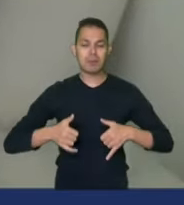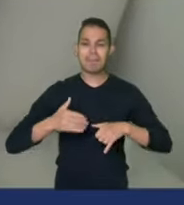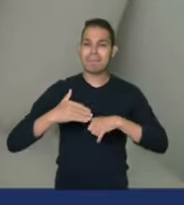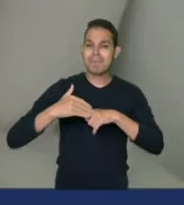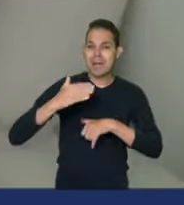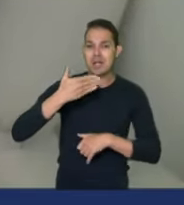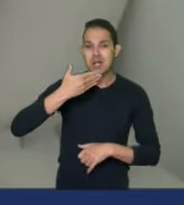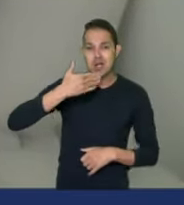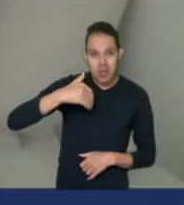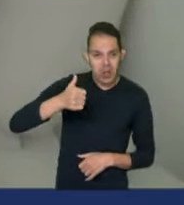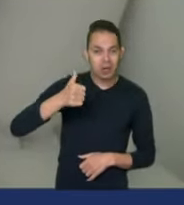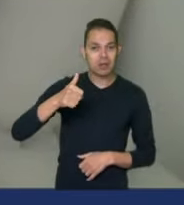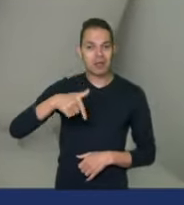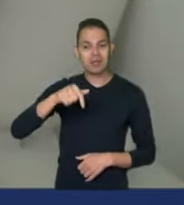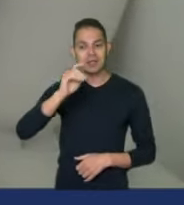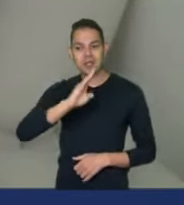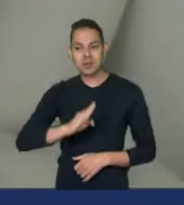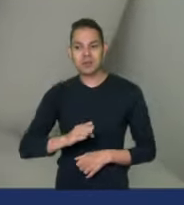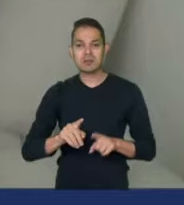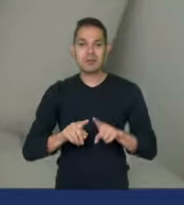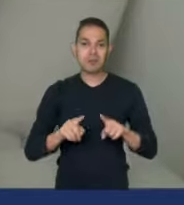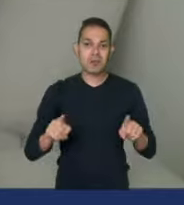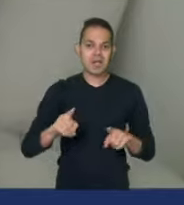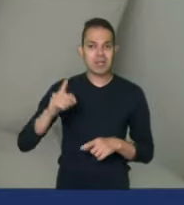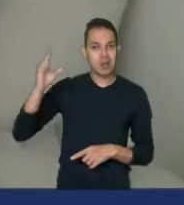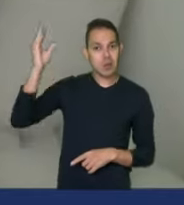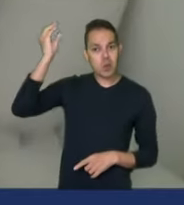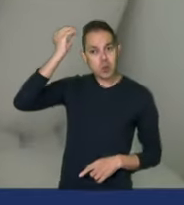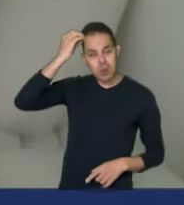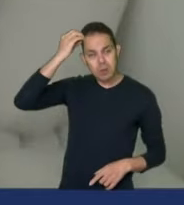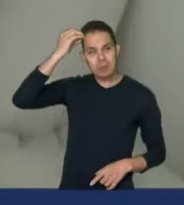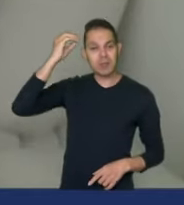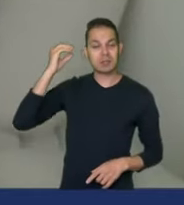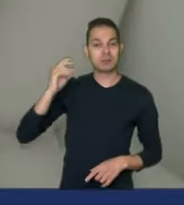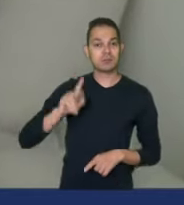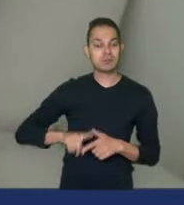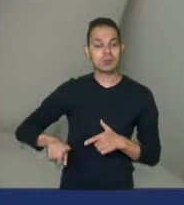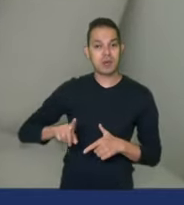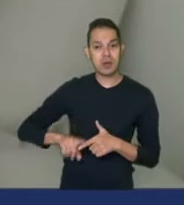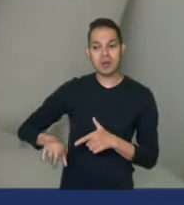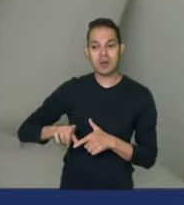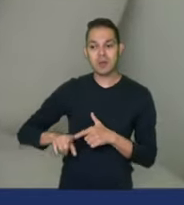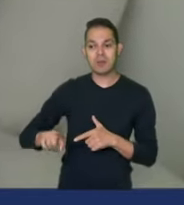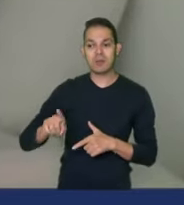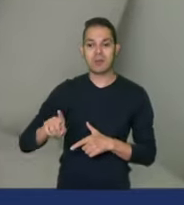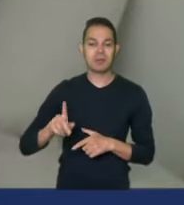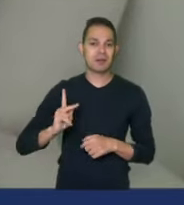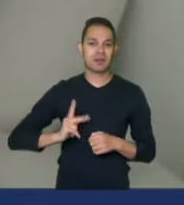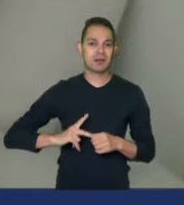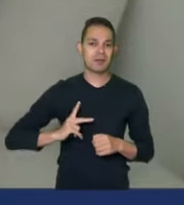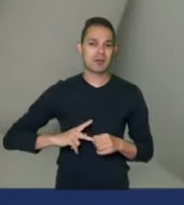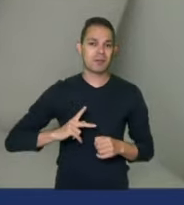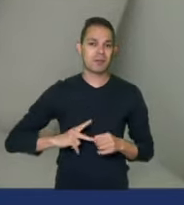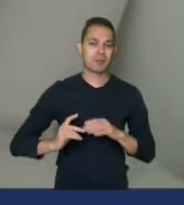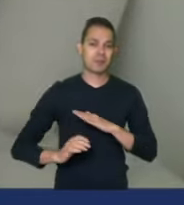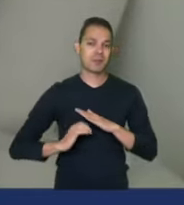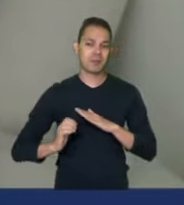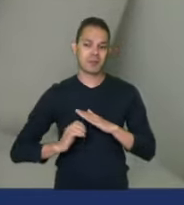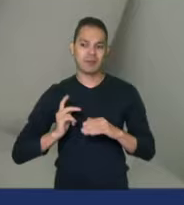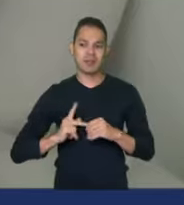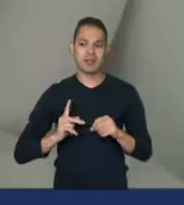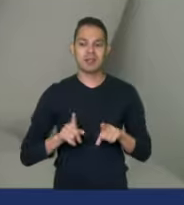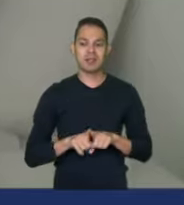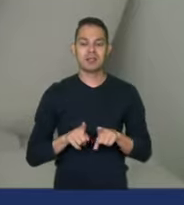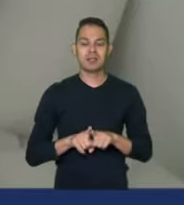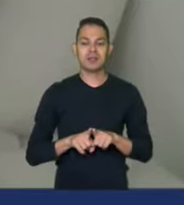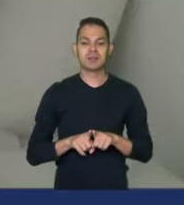estão colocando a culpa no problema, ao invés de assumir, colocando a culpa na Petrobras e colocando a culpa na Eletrobras.